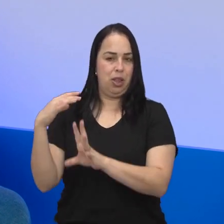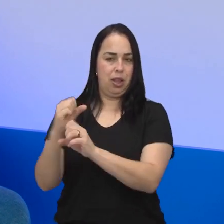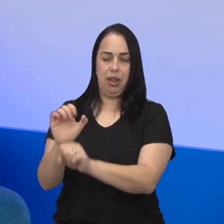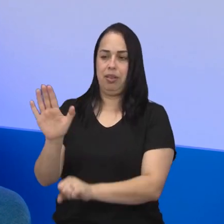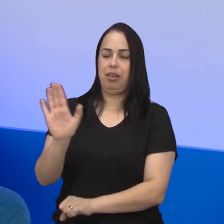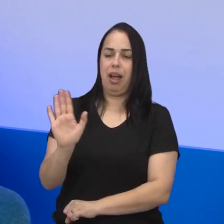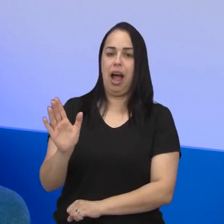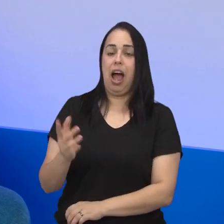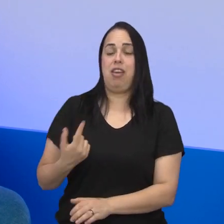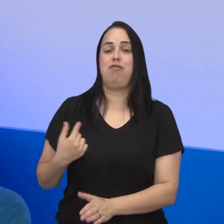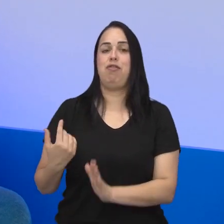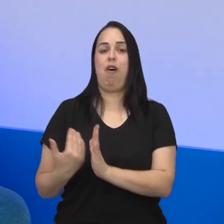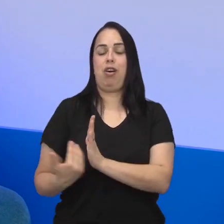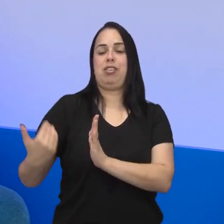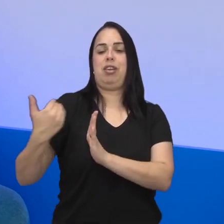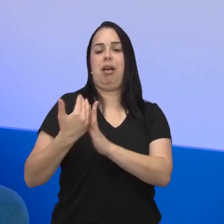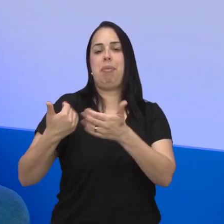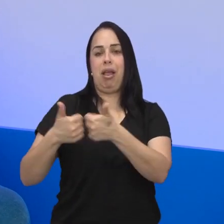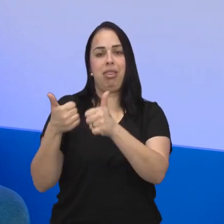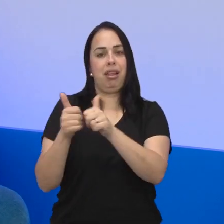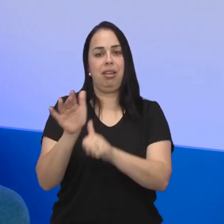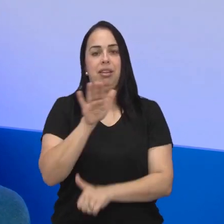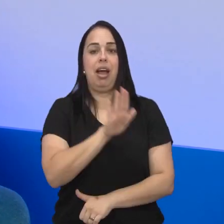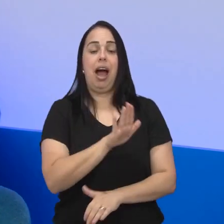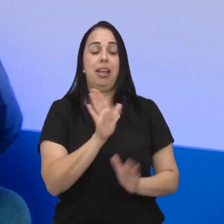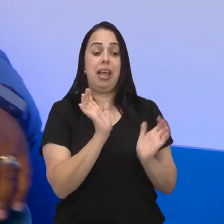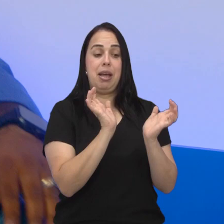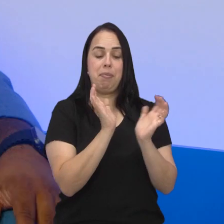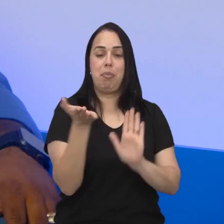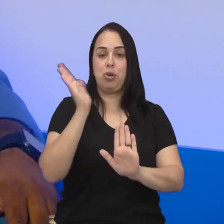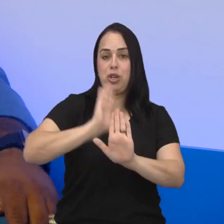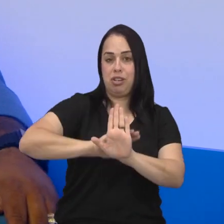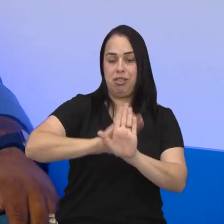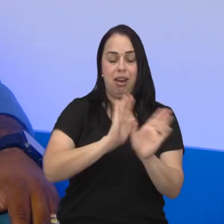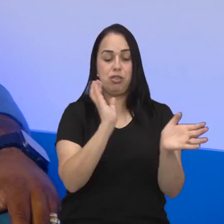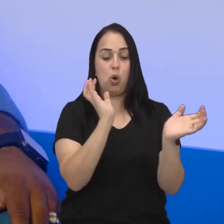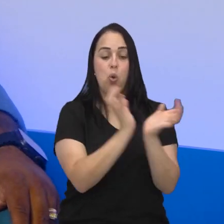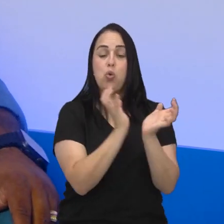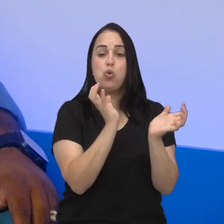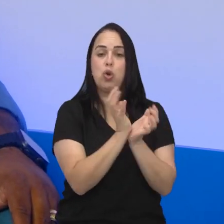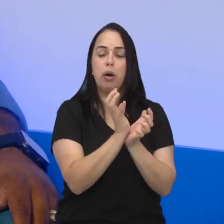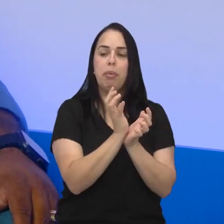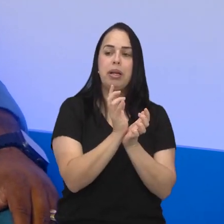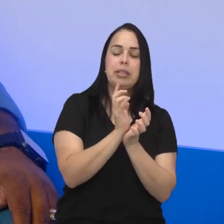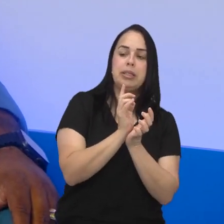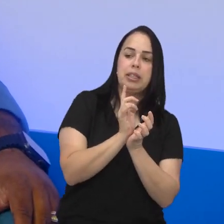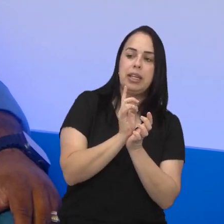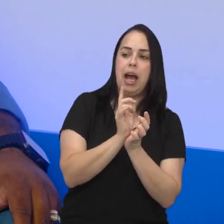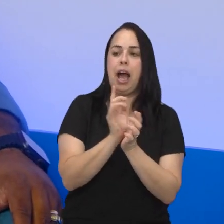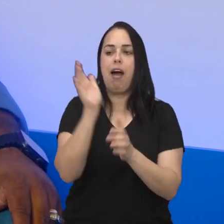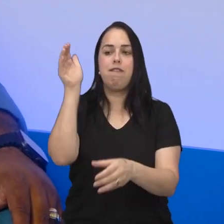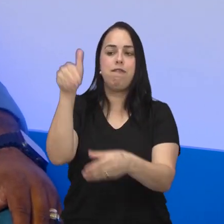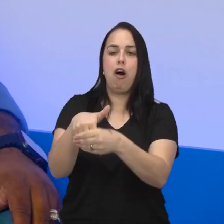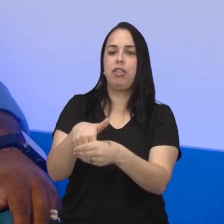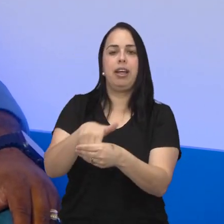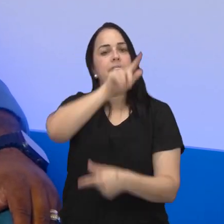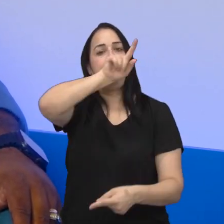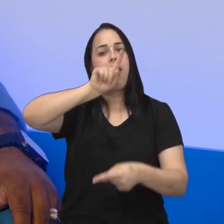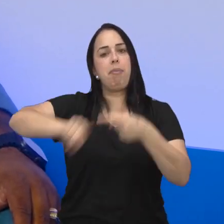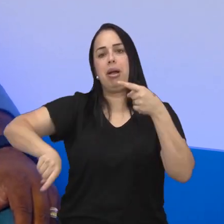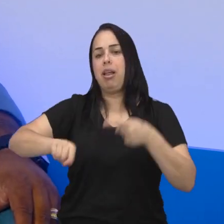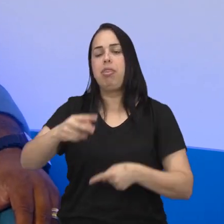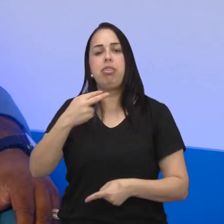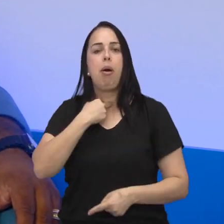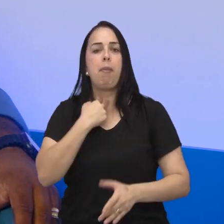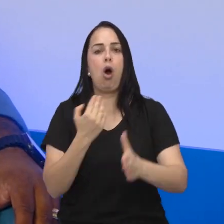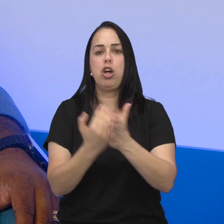lucro, não, calma aí, eu vou aumentar o preço da passagem. Existe, né? Essa Gold Share, que é justamente para isso, para vetar esses